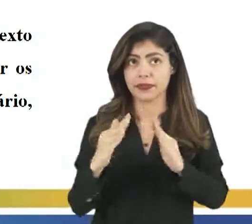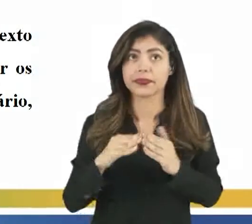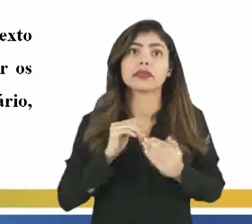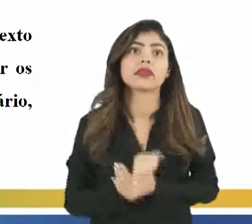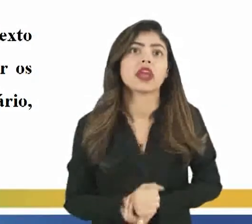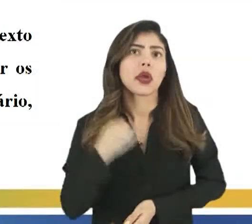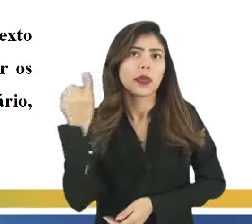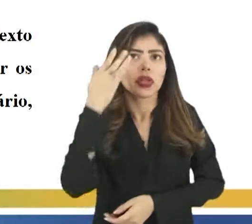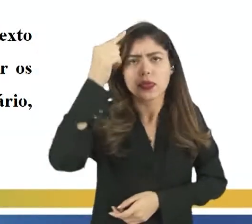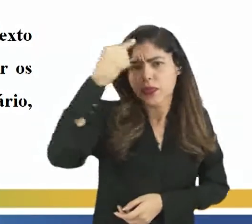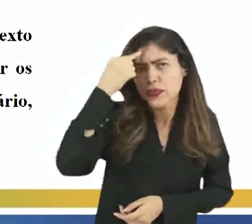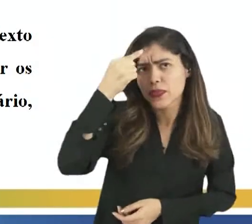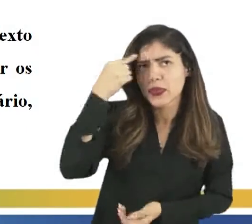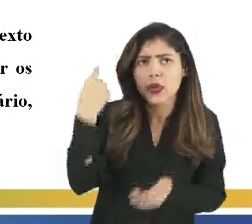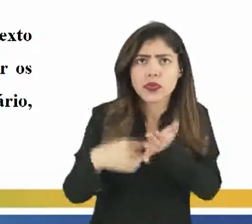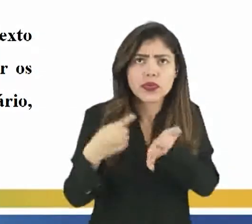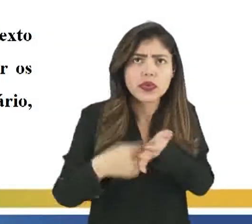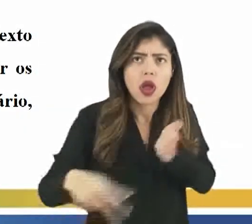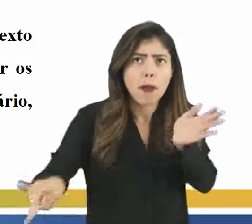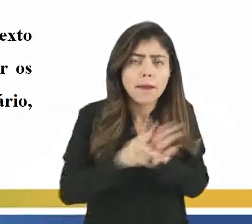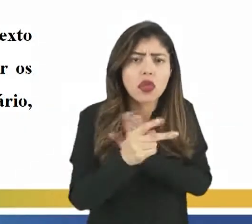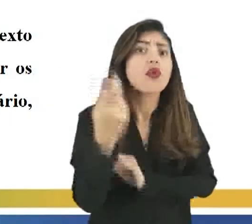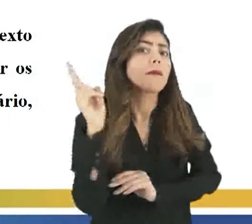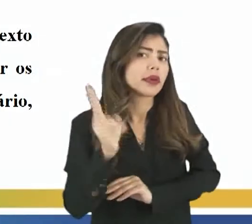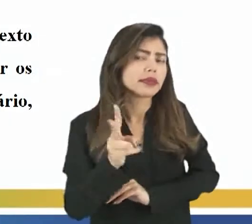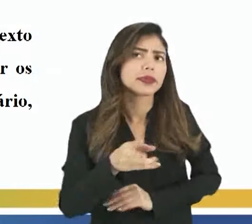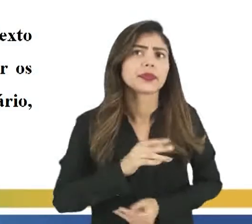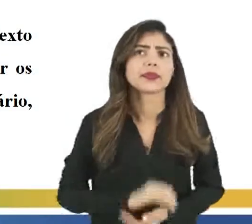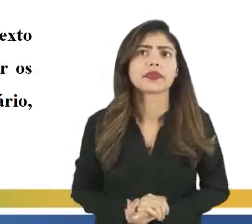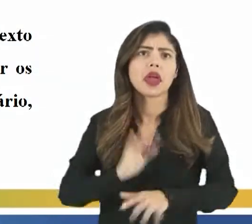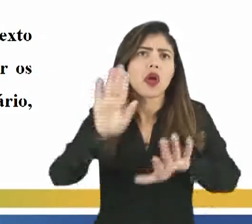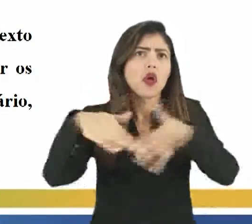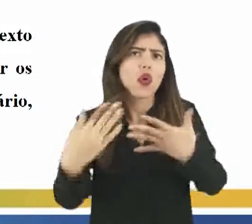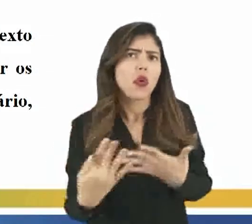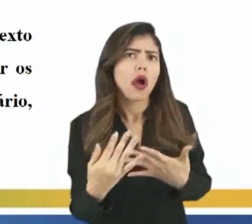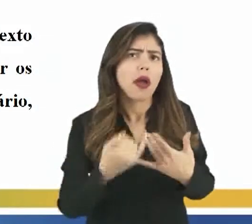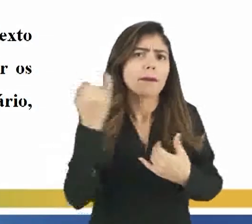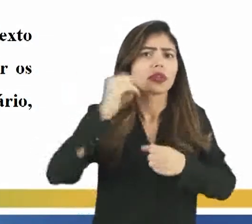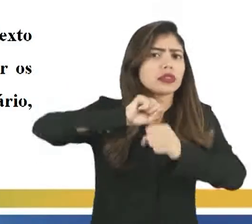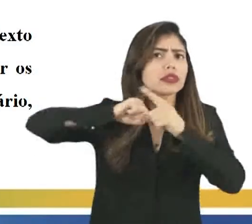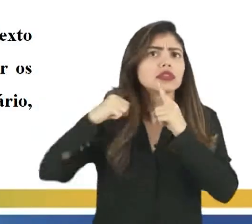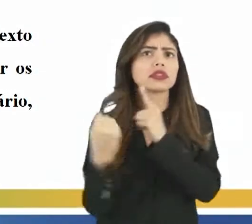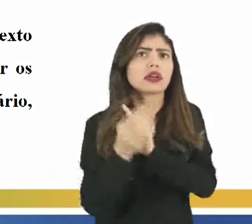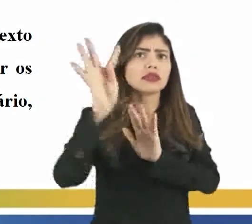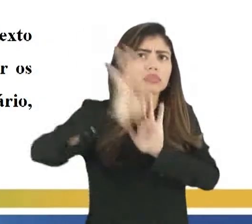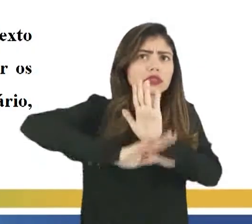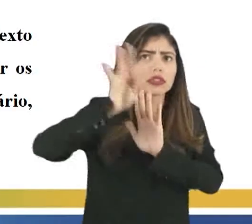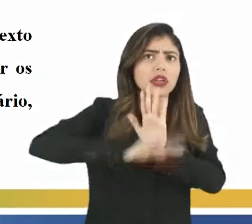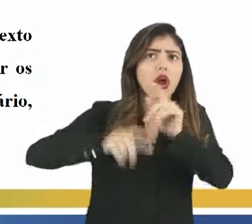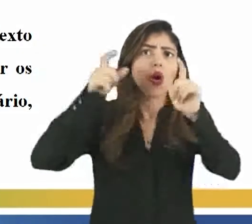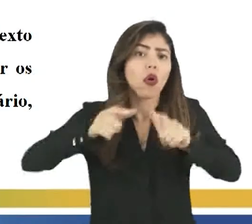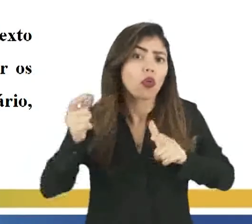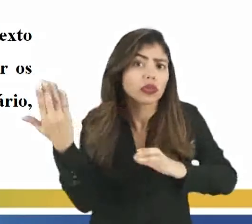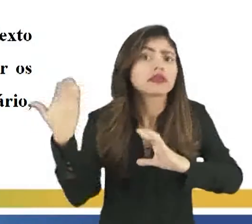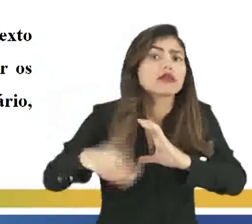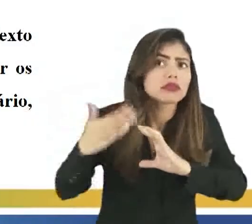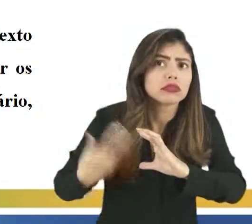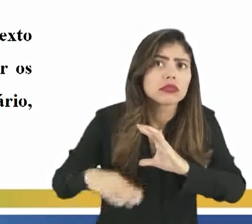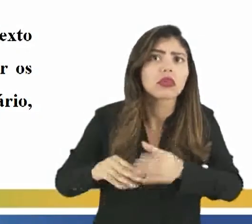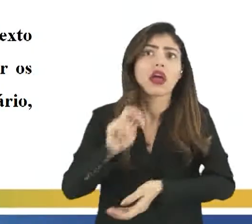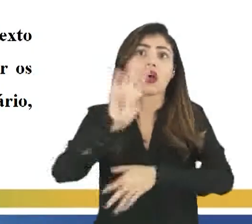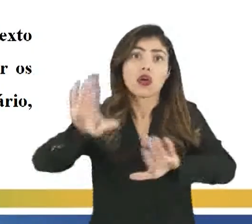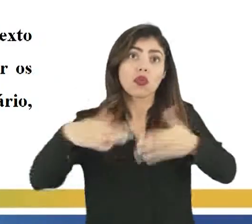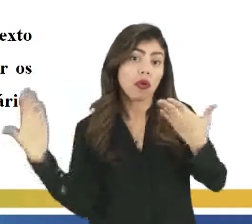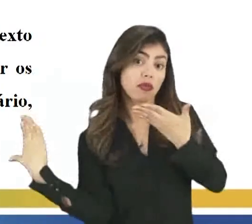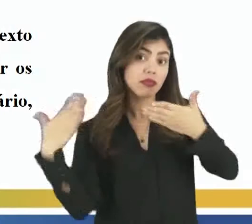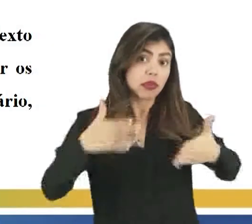casa. É importante pensar em condições de produção do mesmo. Qual a função social daquele texto, onde ele vai ser divulgado, qual o